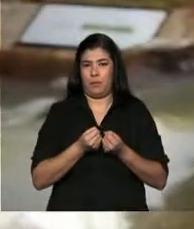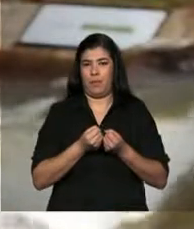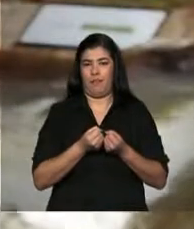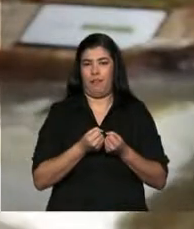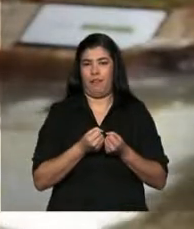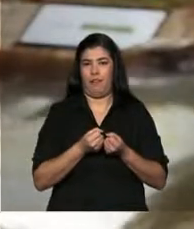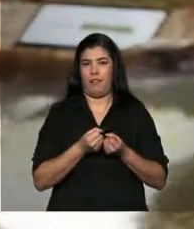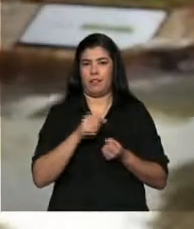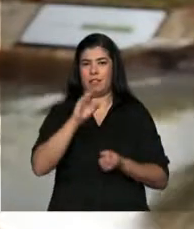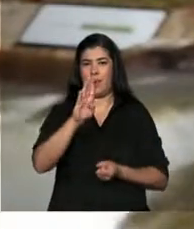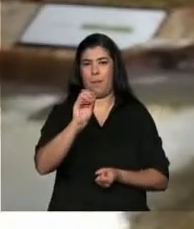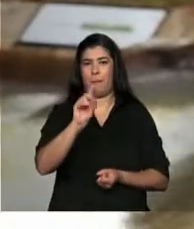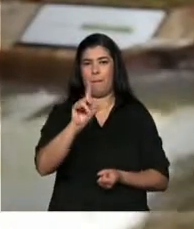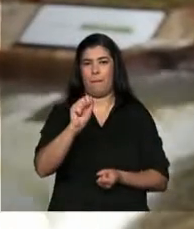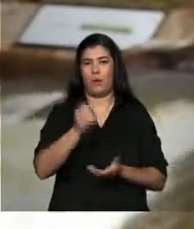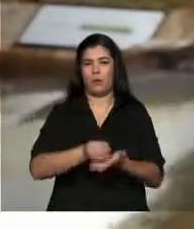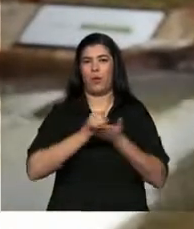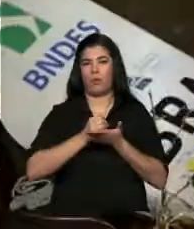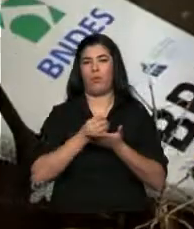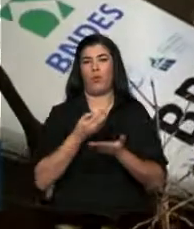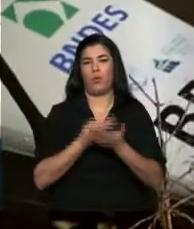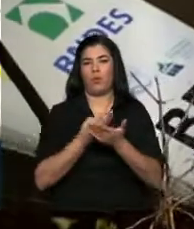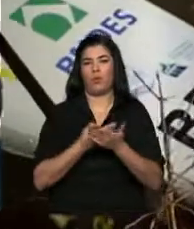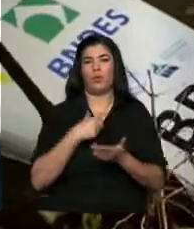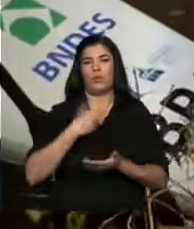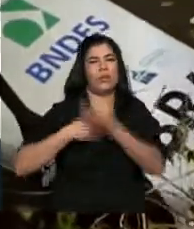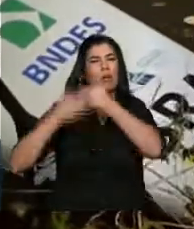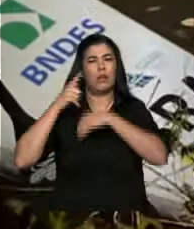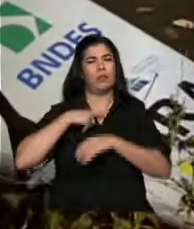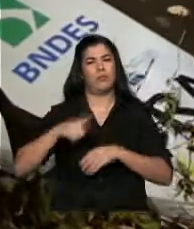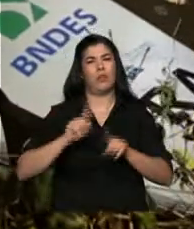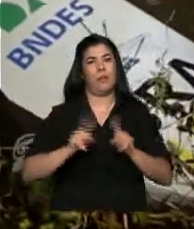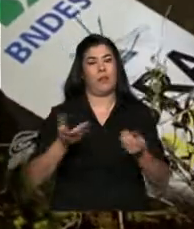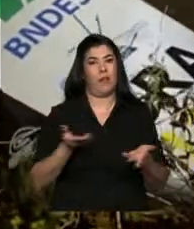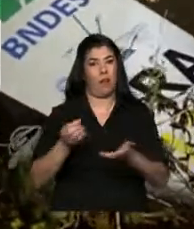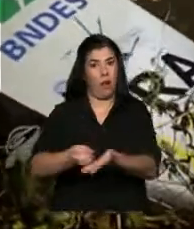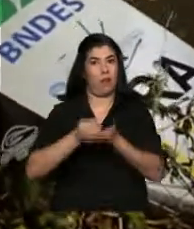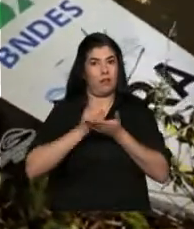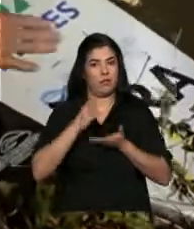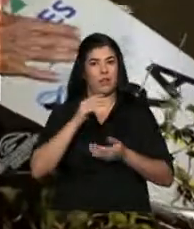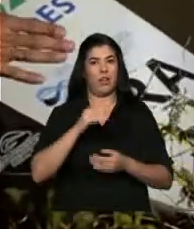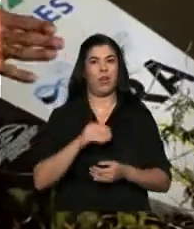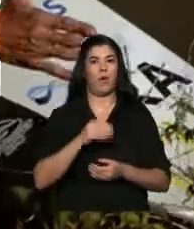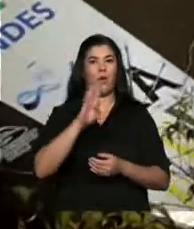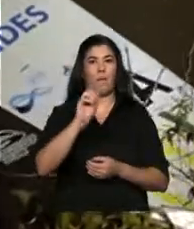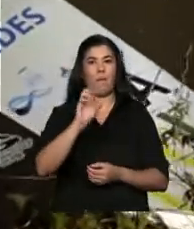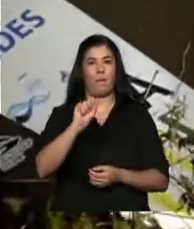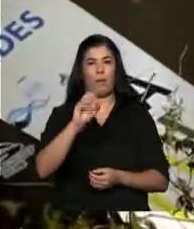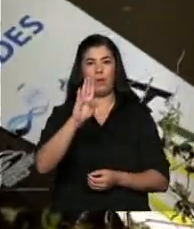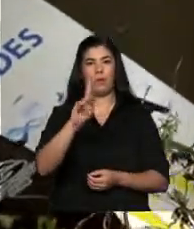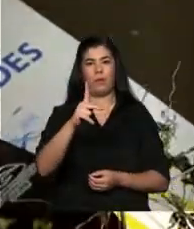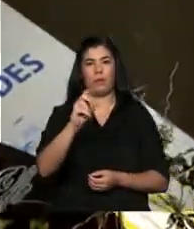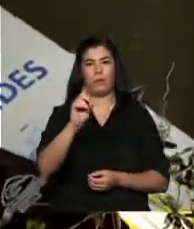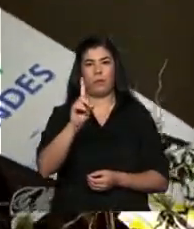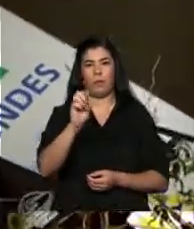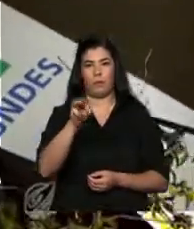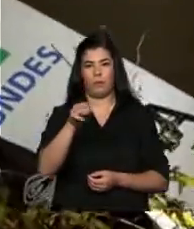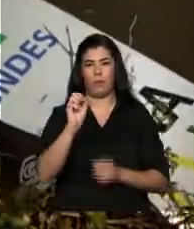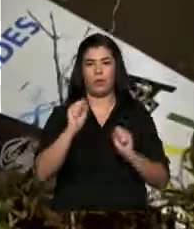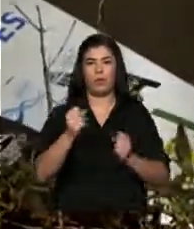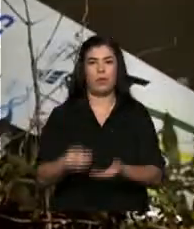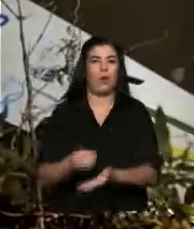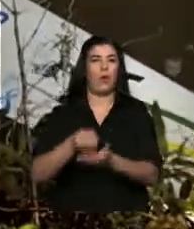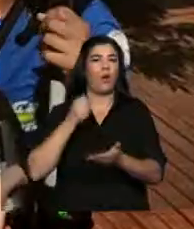lógico que antes não tinha todo esse apoio que a gente tem agora, mas depois que eu comecei a receber essa bolsa pódio, ajudou em tudo. Agora eu posso ter o